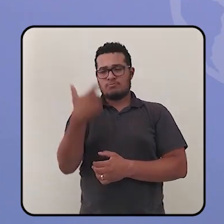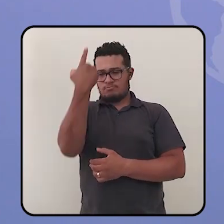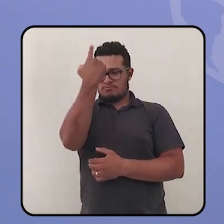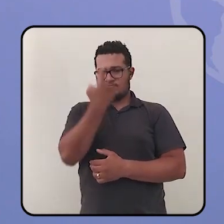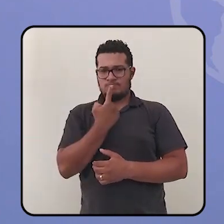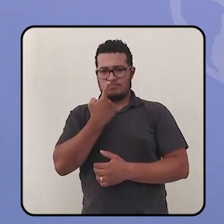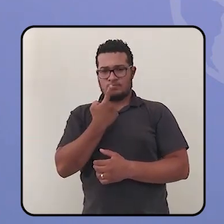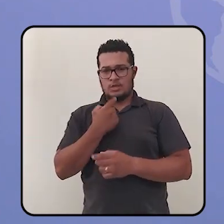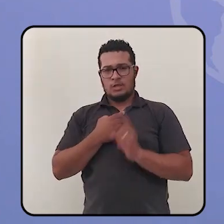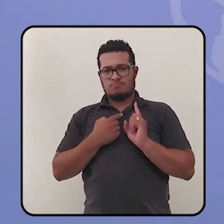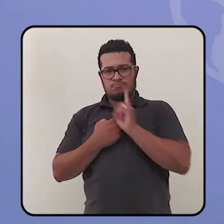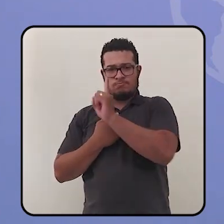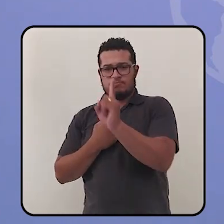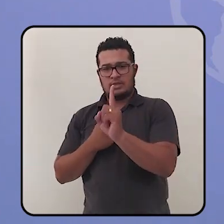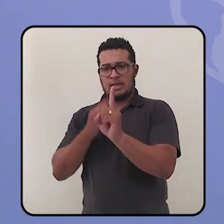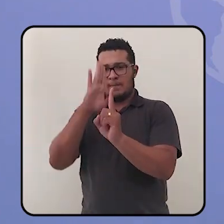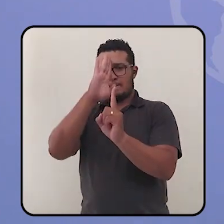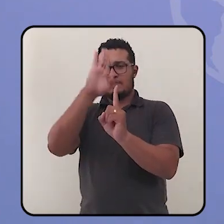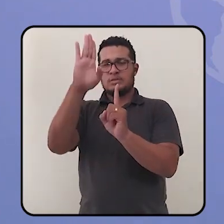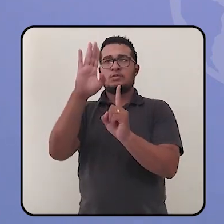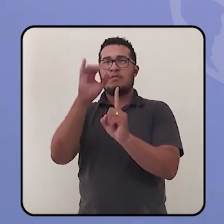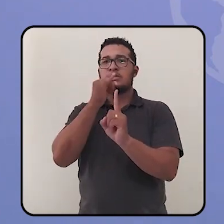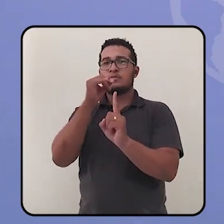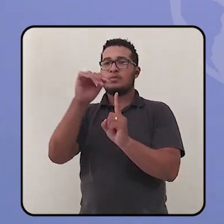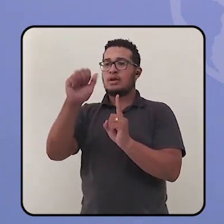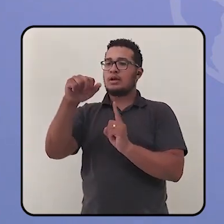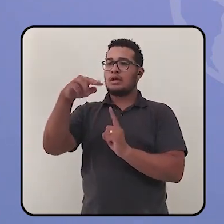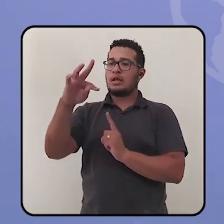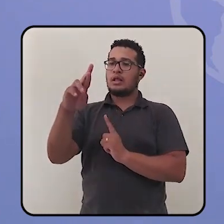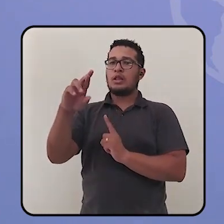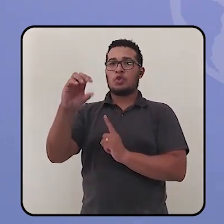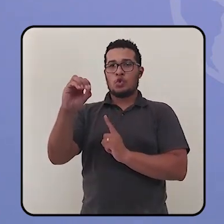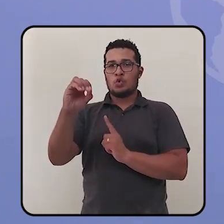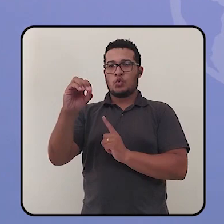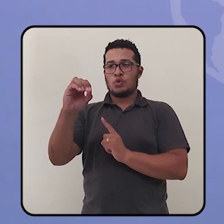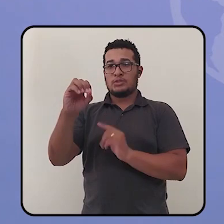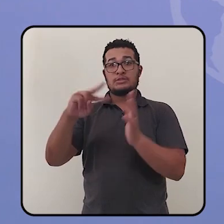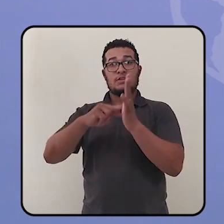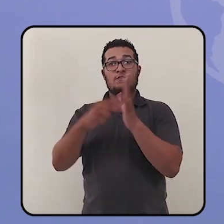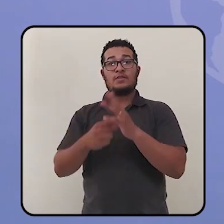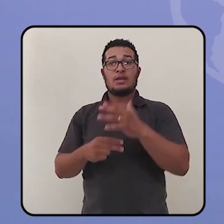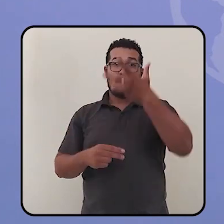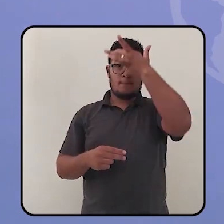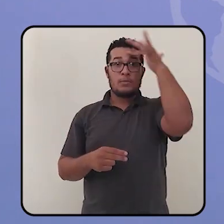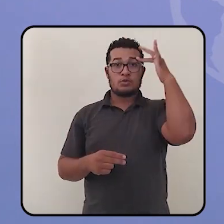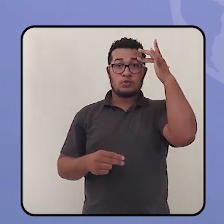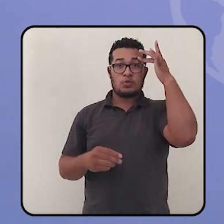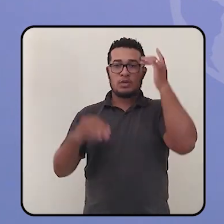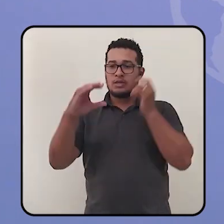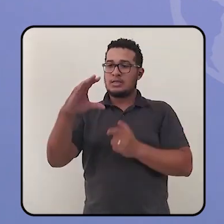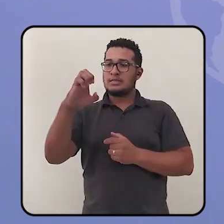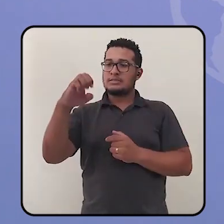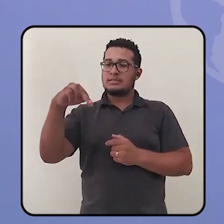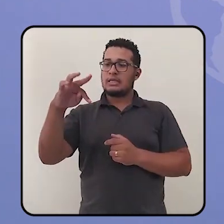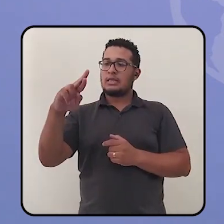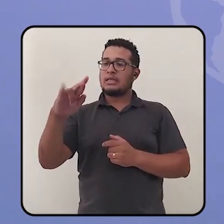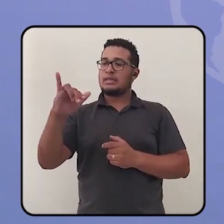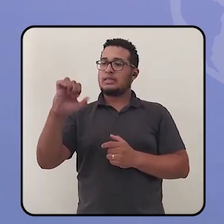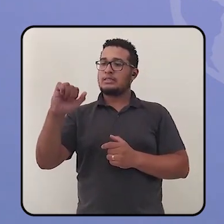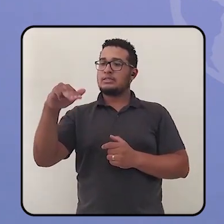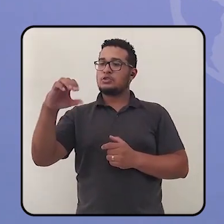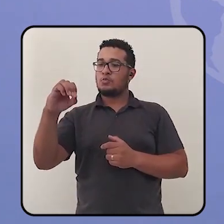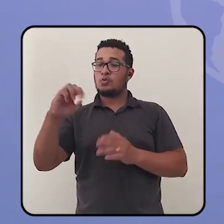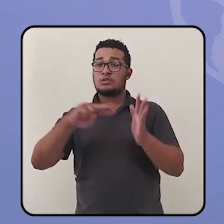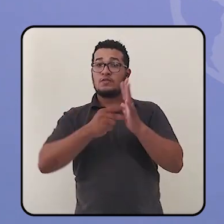de todas as coisas significa tanto homem centrismo está no centro então o antropocentrismo é uma marca forte